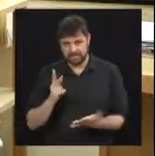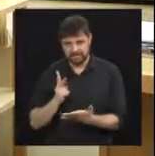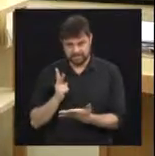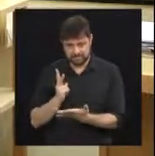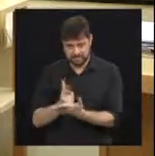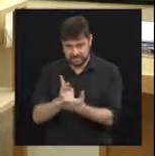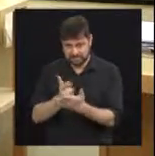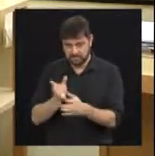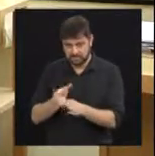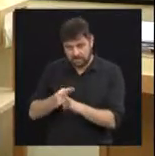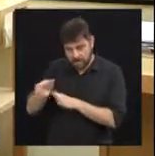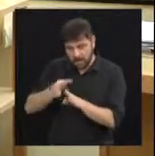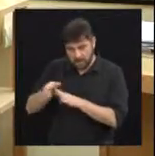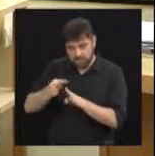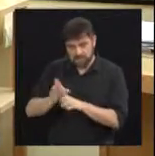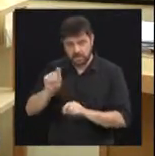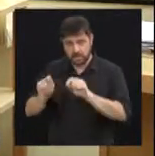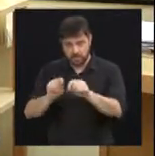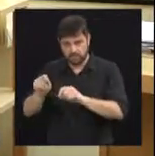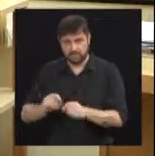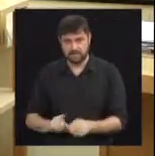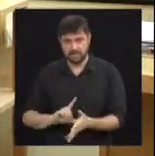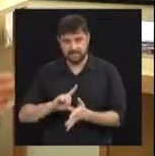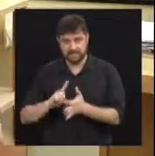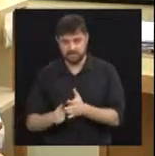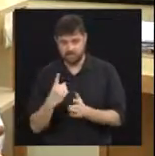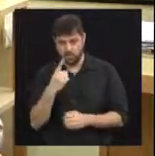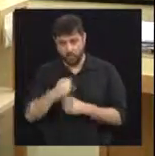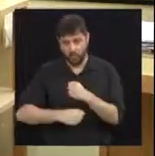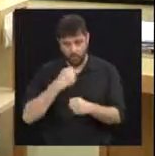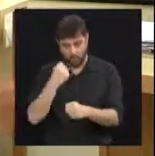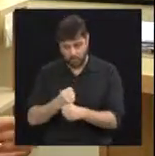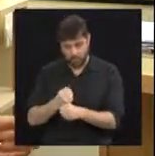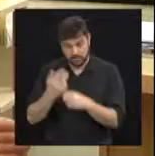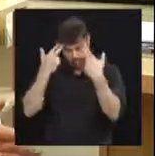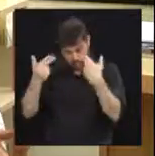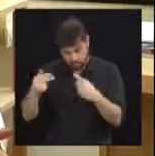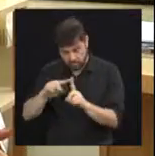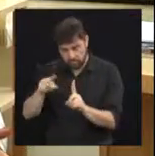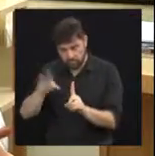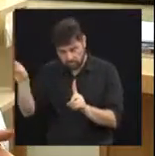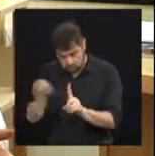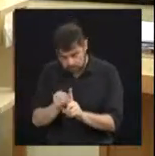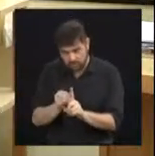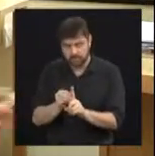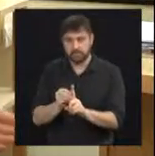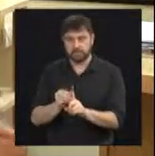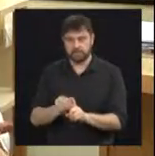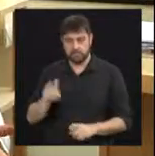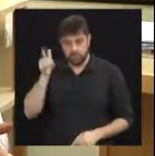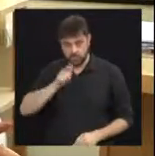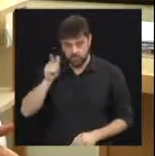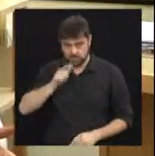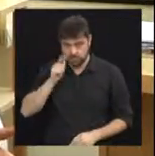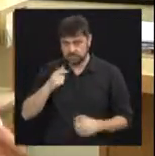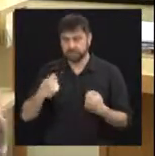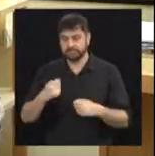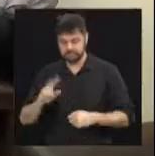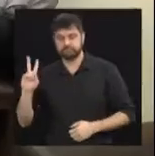mas sempre chamando atenção para o fato de que, passado o período considerado normal, né, o ideal para que o